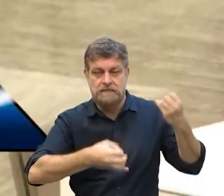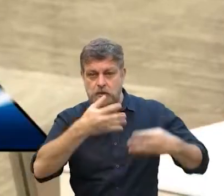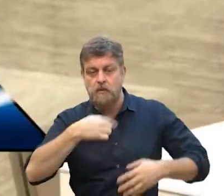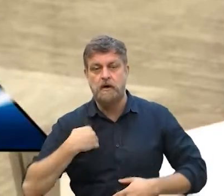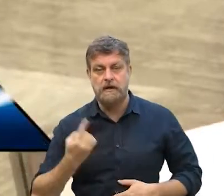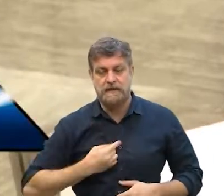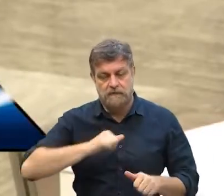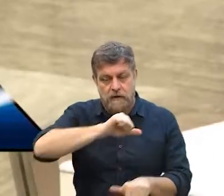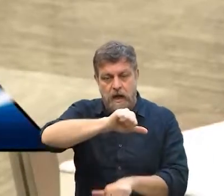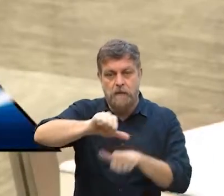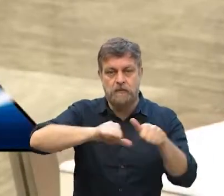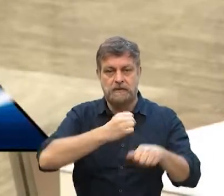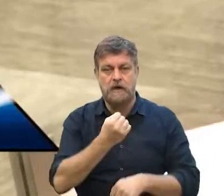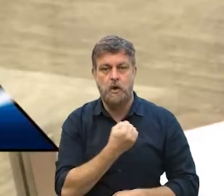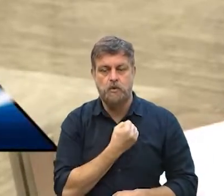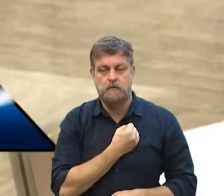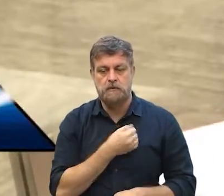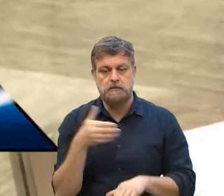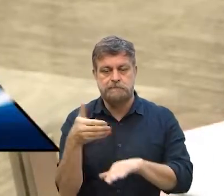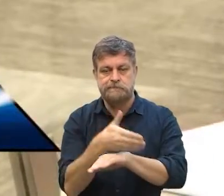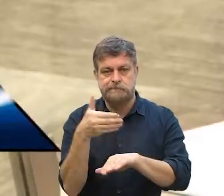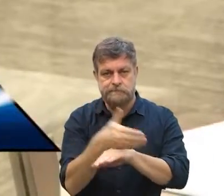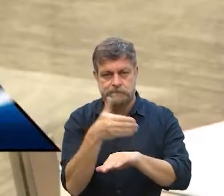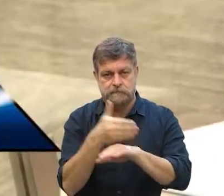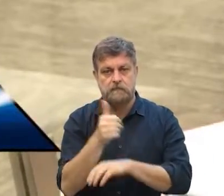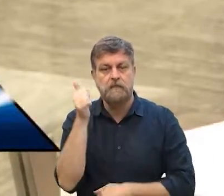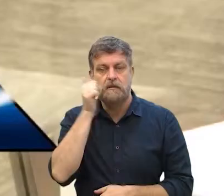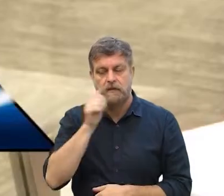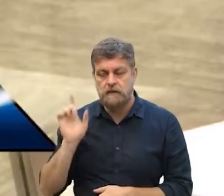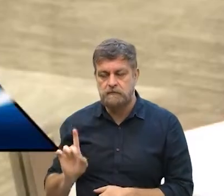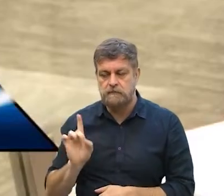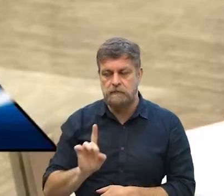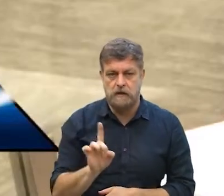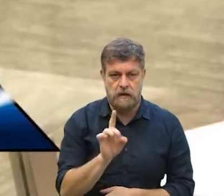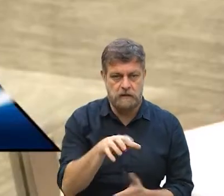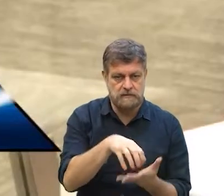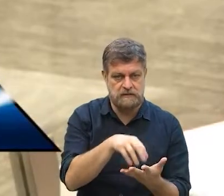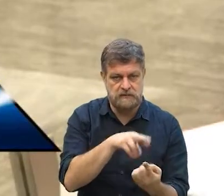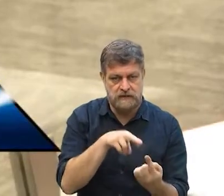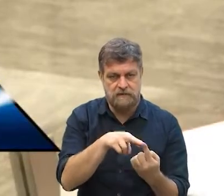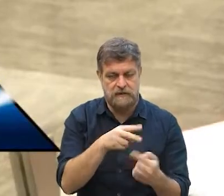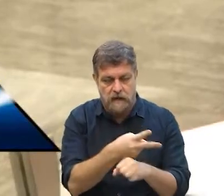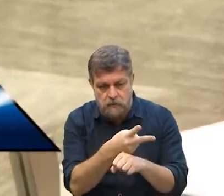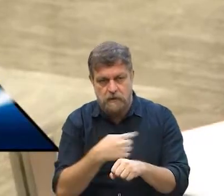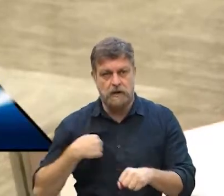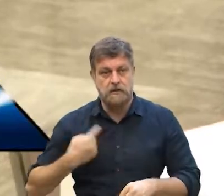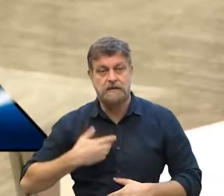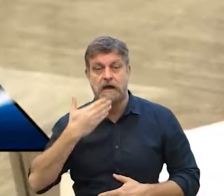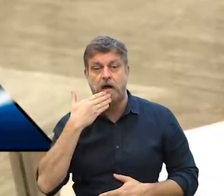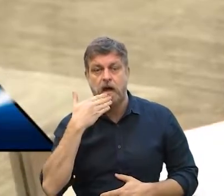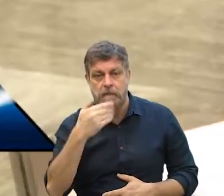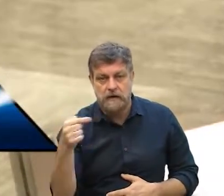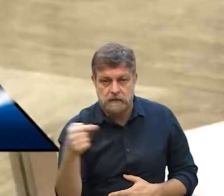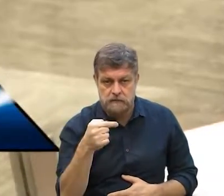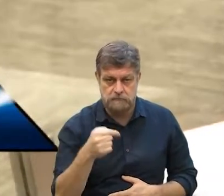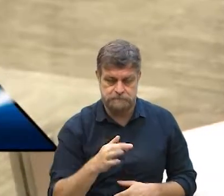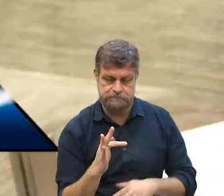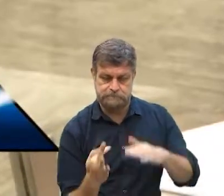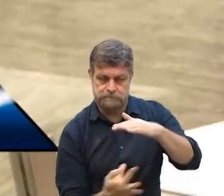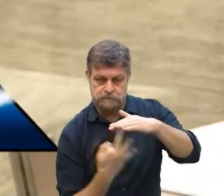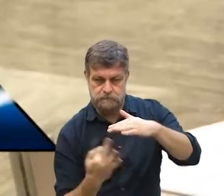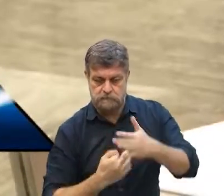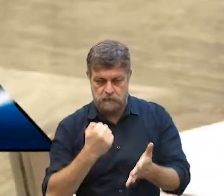que houve uma mudança no fluxo do encaminhamento das mulheres que procuram o centro de referência. Então nós estamos solicitando que se